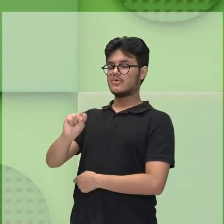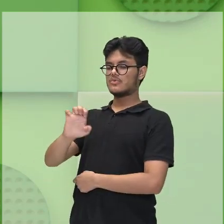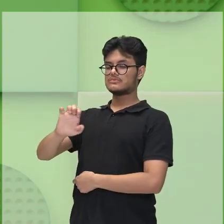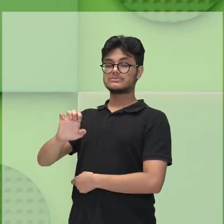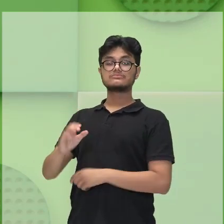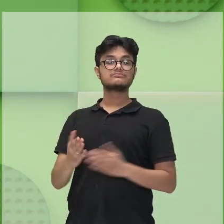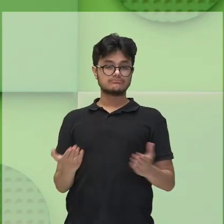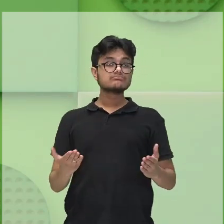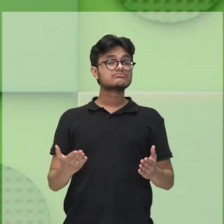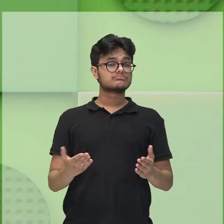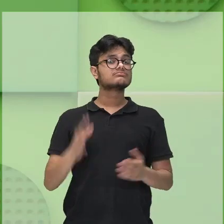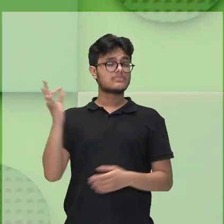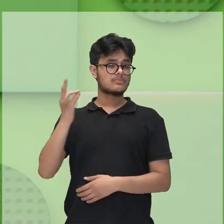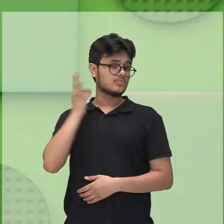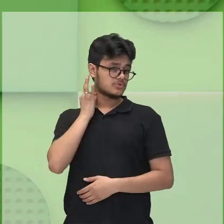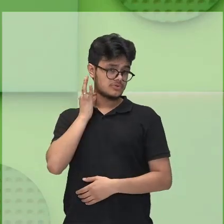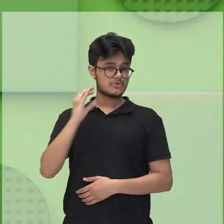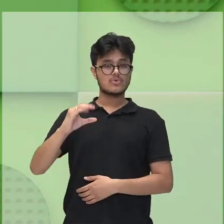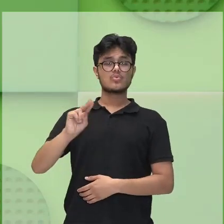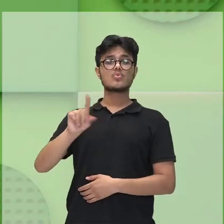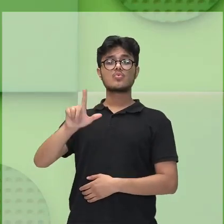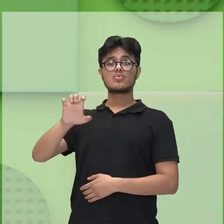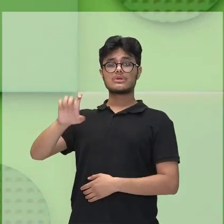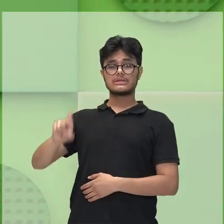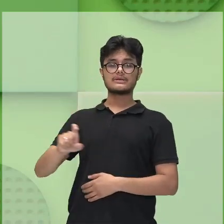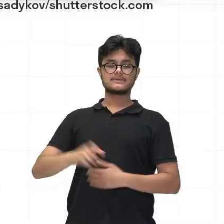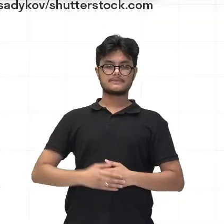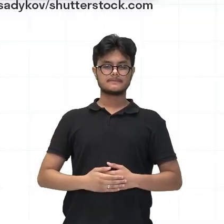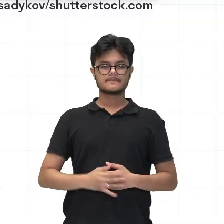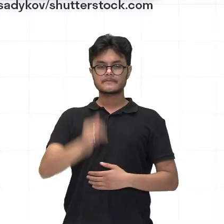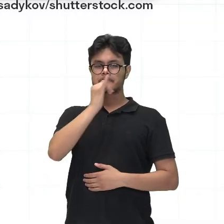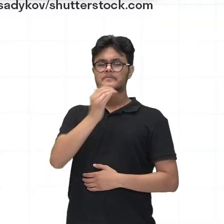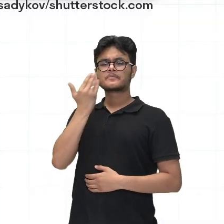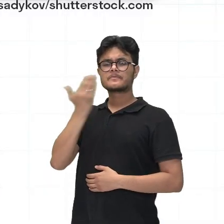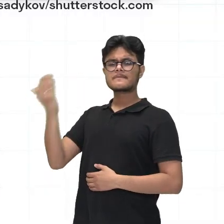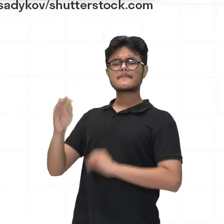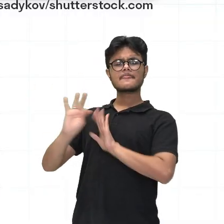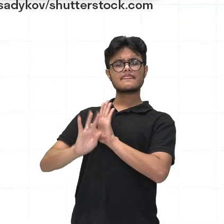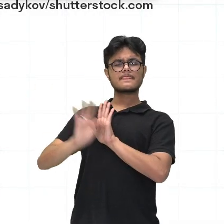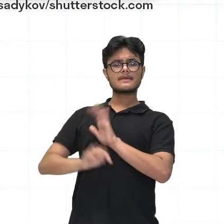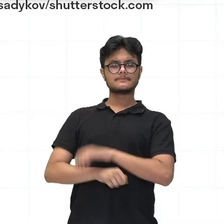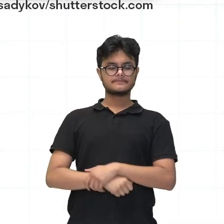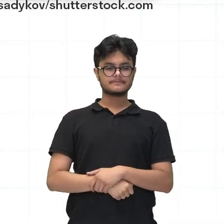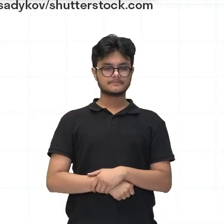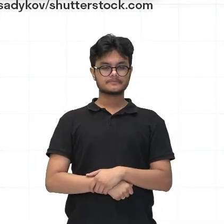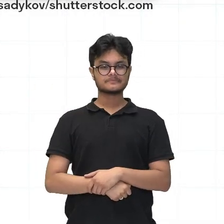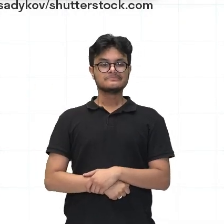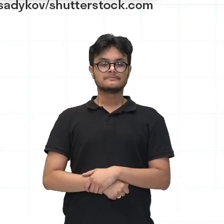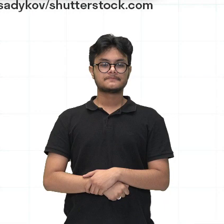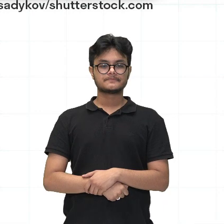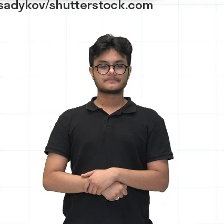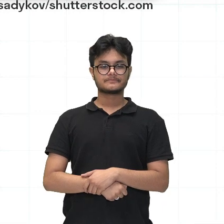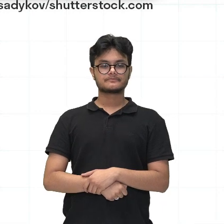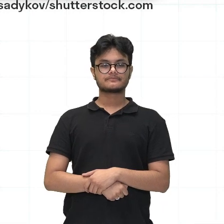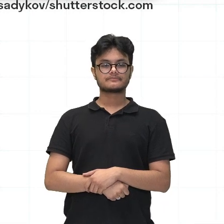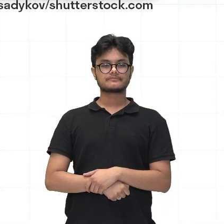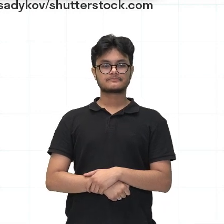ela é transmitida aí pelo Culex. Voltando lá na nossa cartela, nós também temos o mosquito